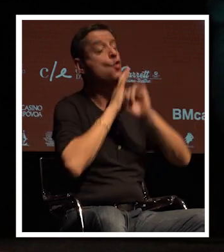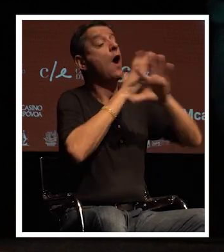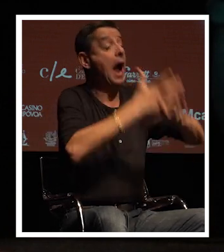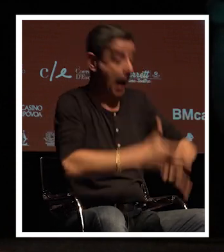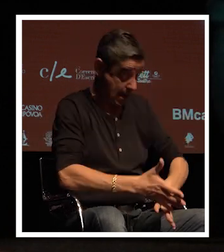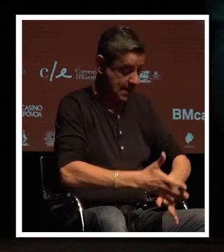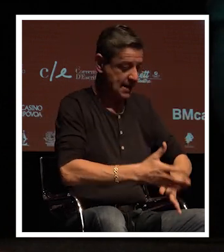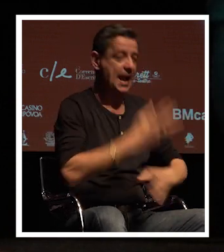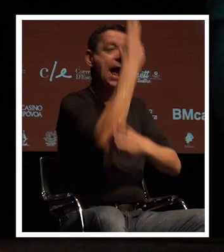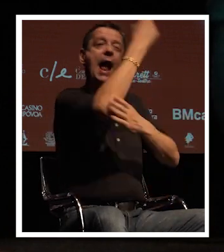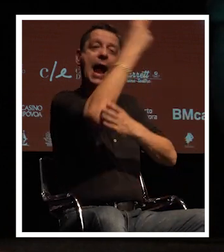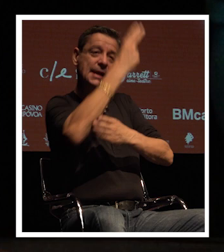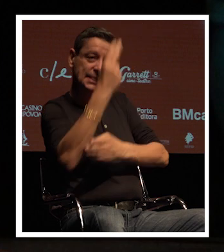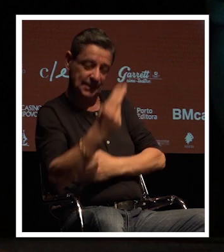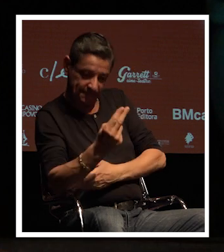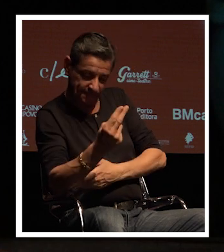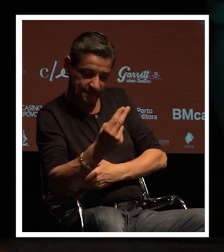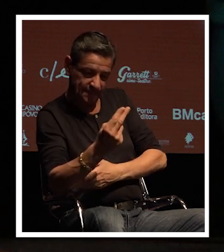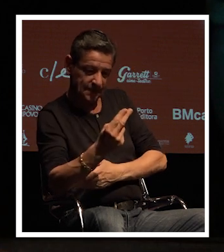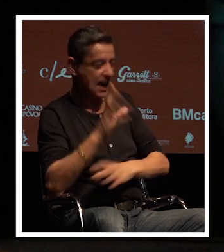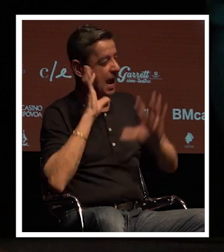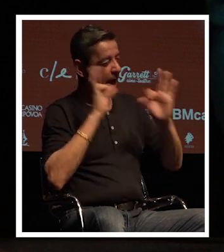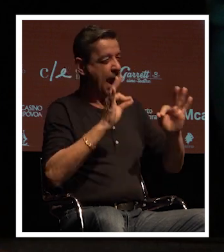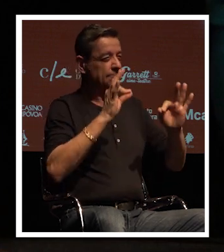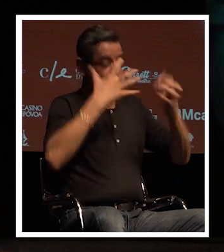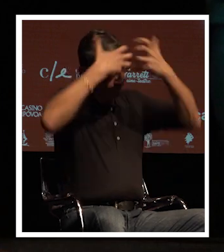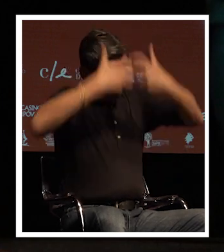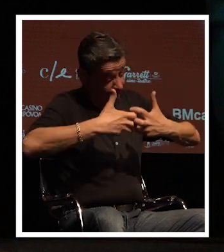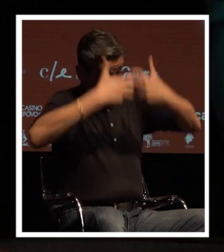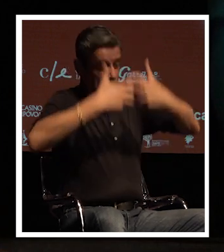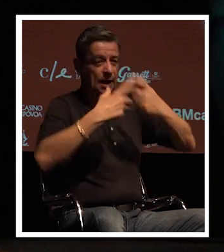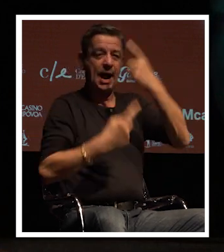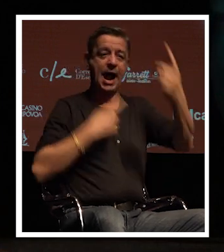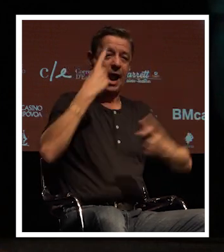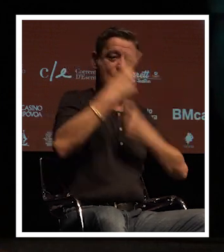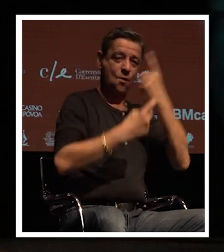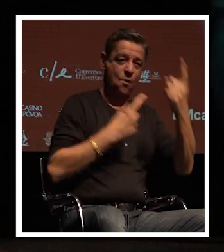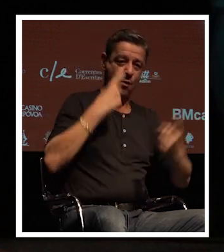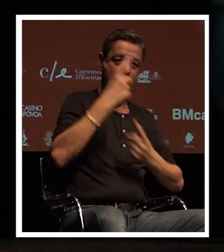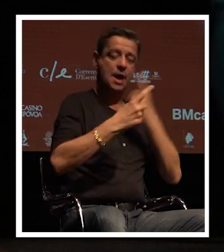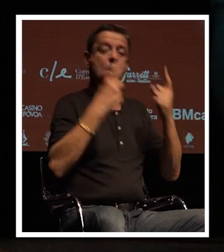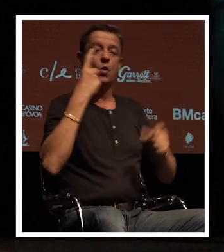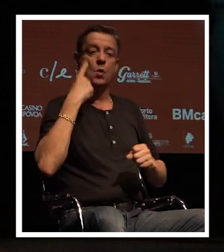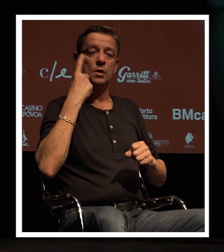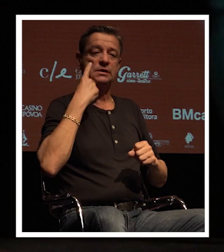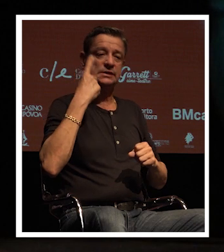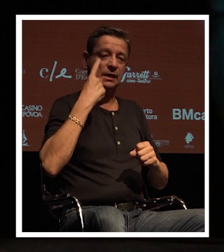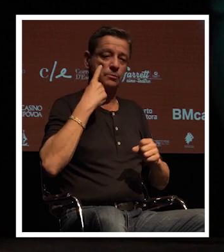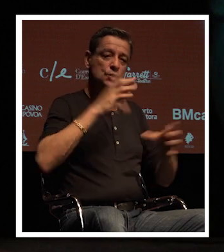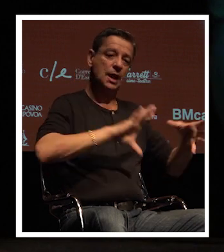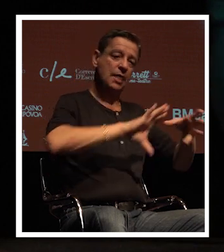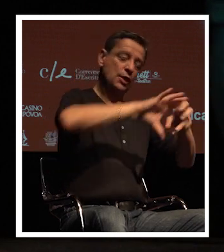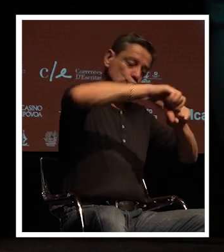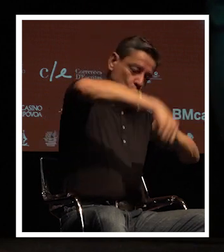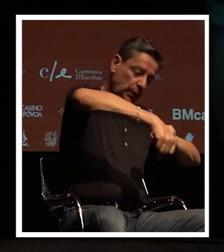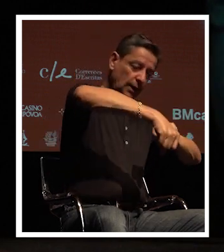belo a arte esse mito entre a arte e o belo é algo que que que convém comecemos a a destruir